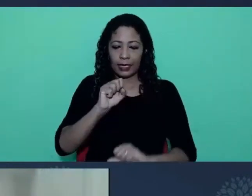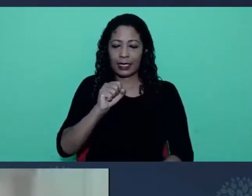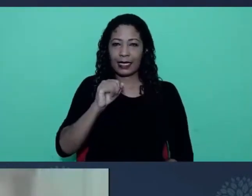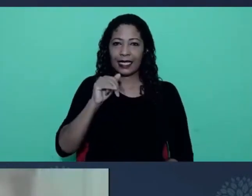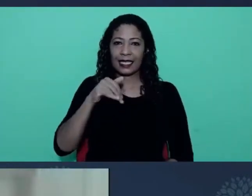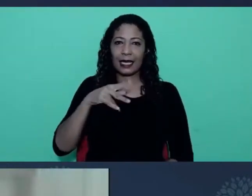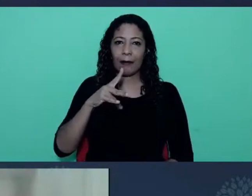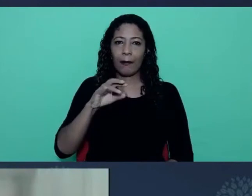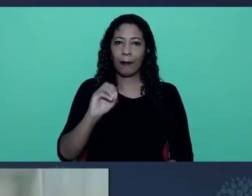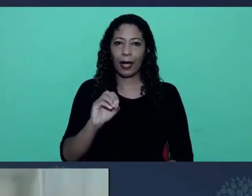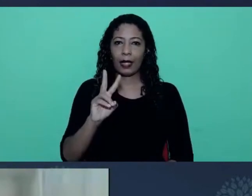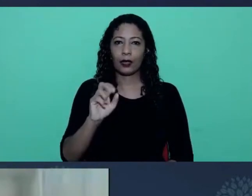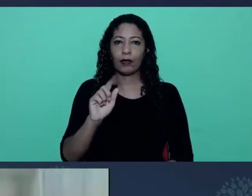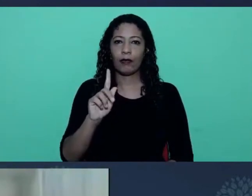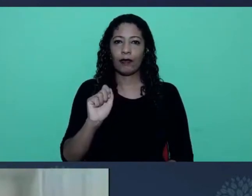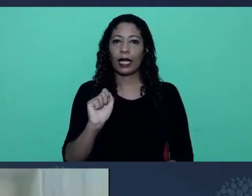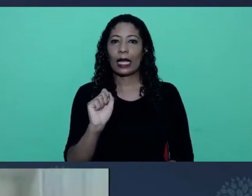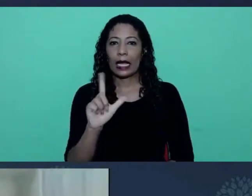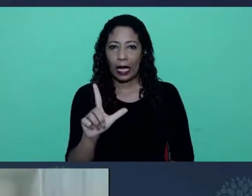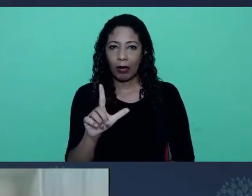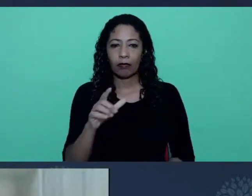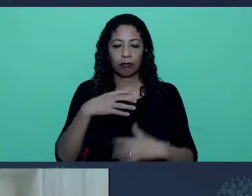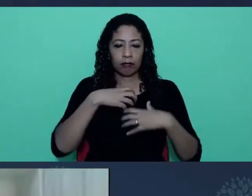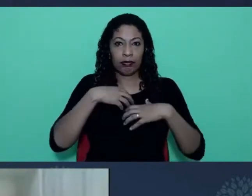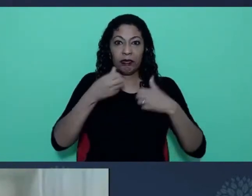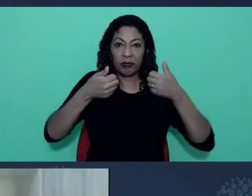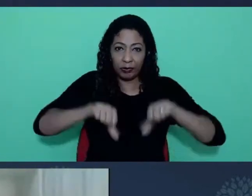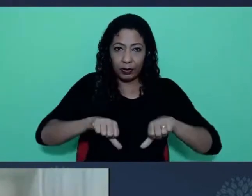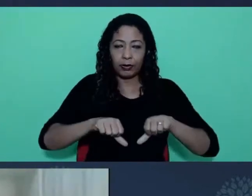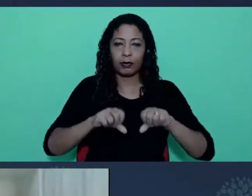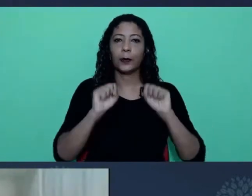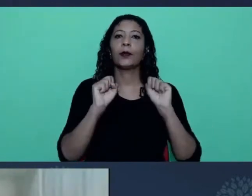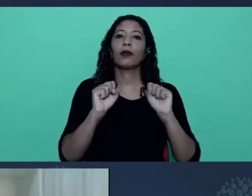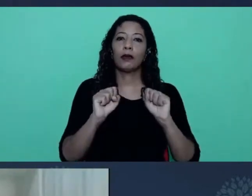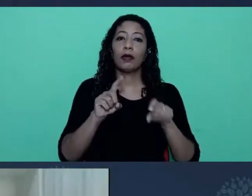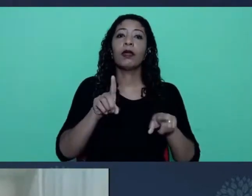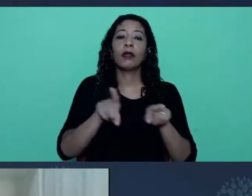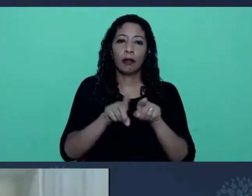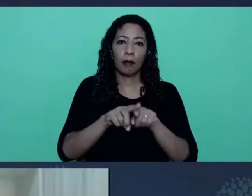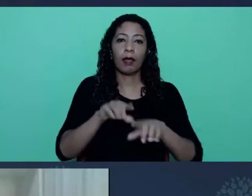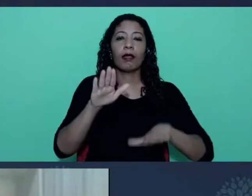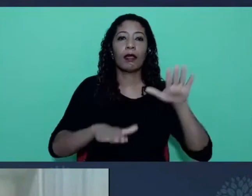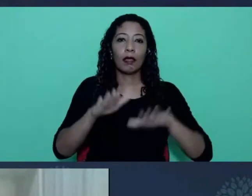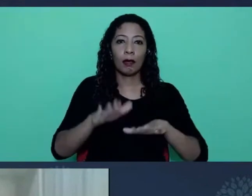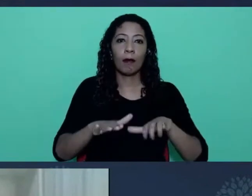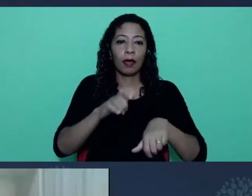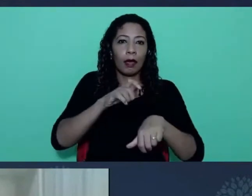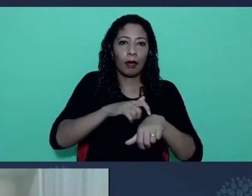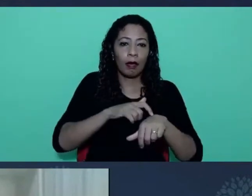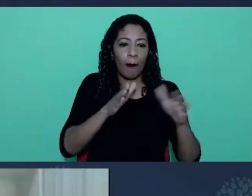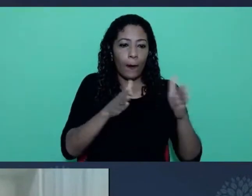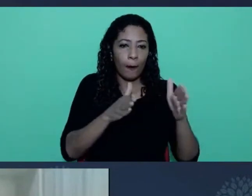momento que pode ter mais crise. E também, dependendo da época do ano, né, é o momento que está mais frio de manhã que a gente